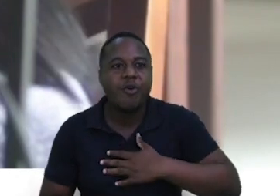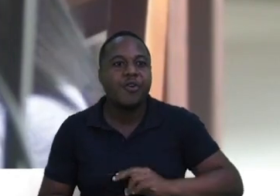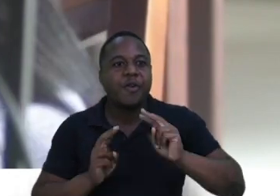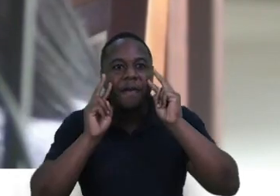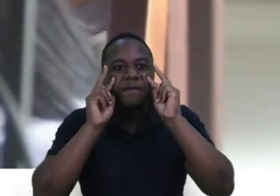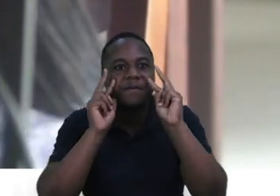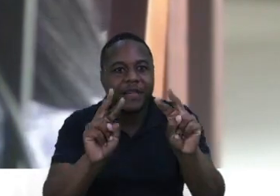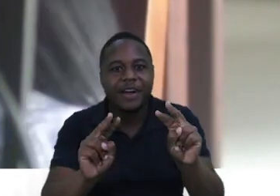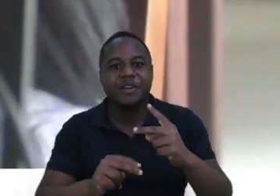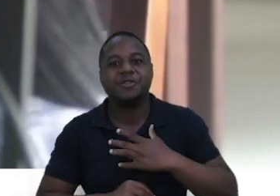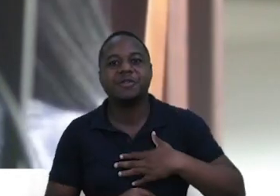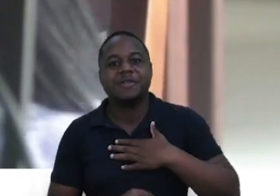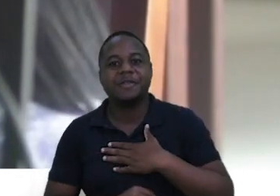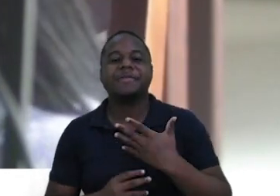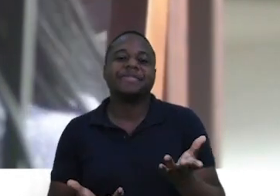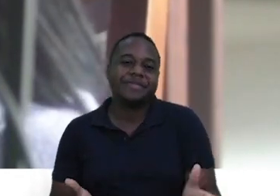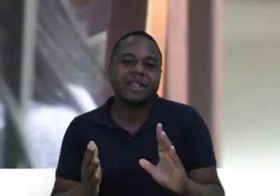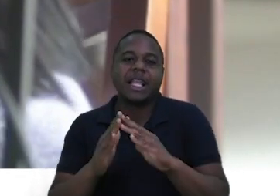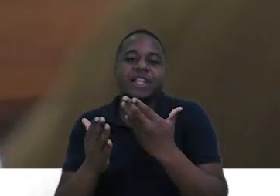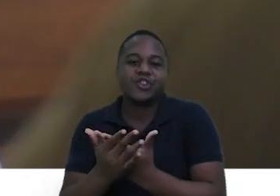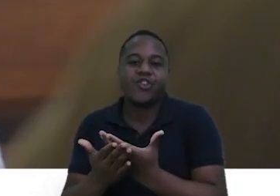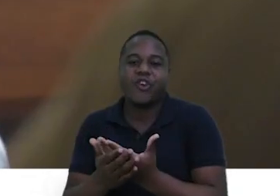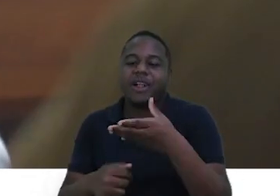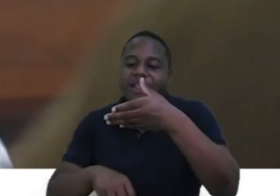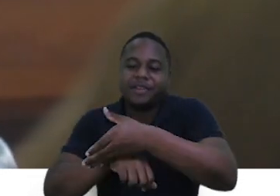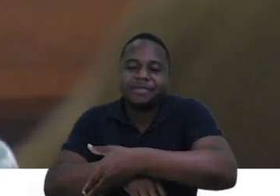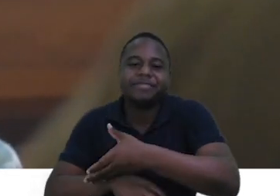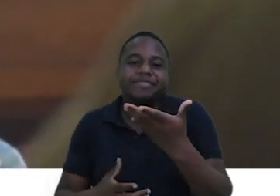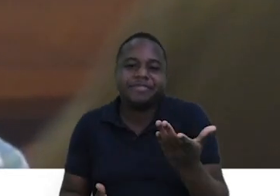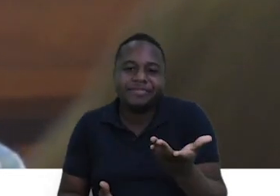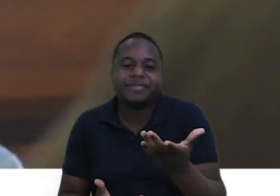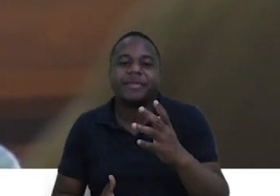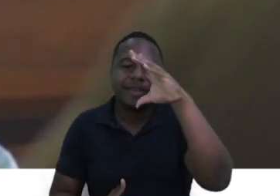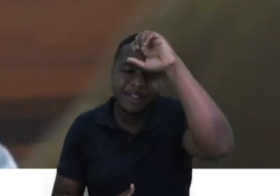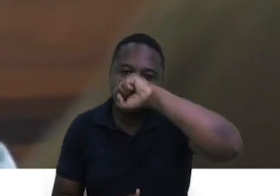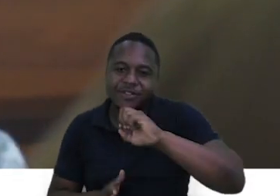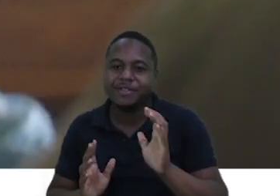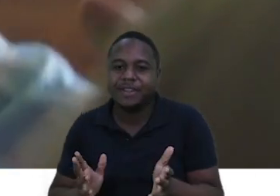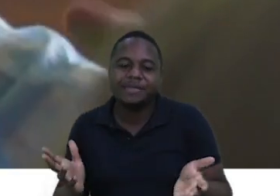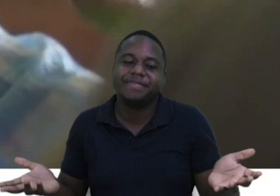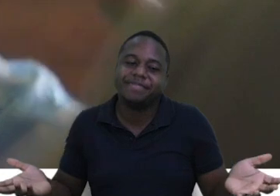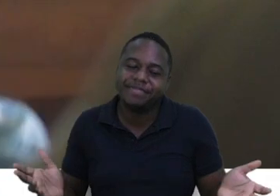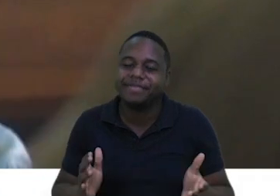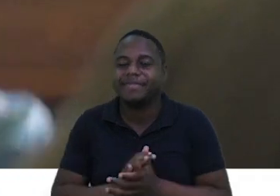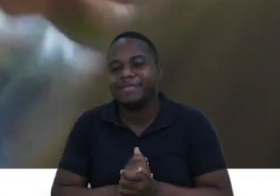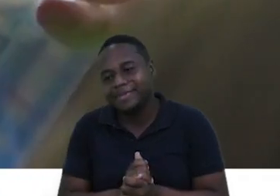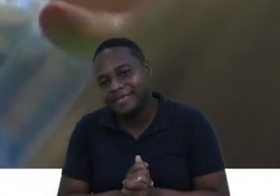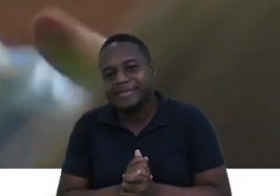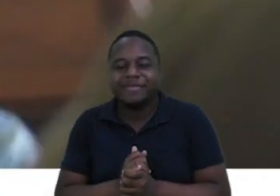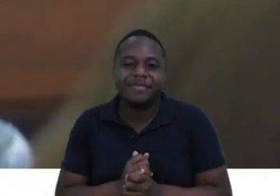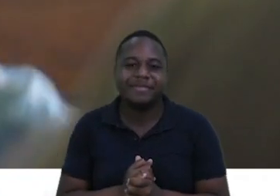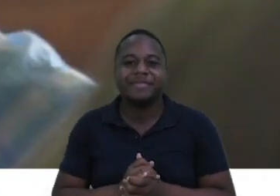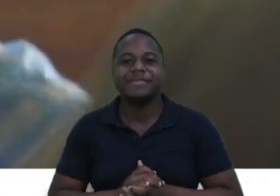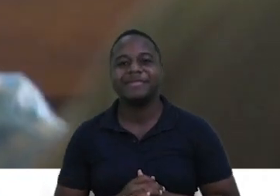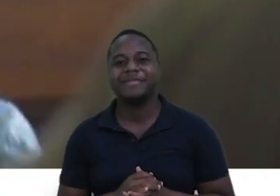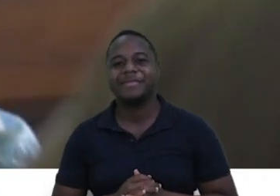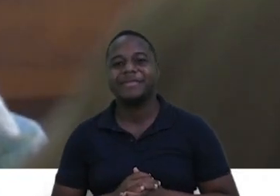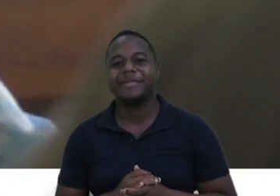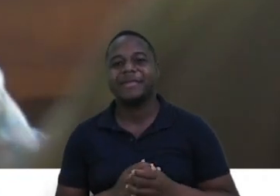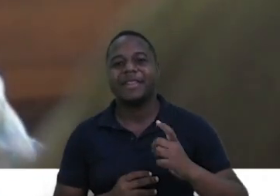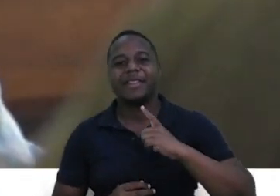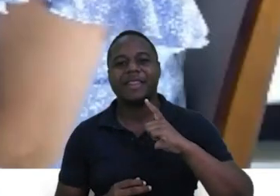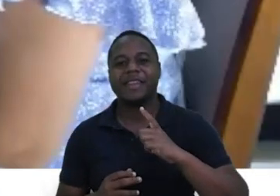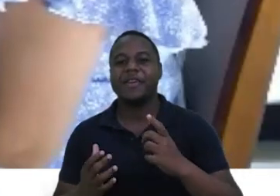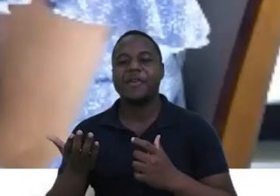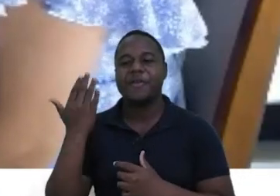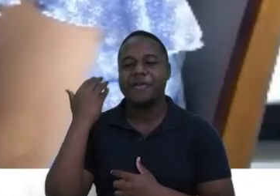sigo, né? Como eu falei, eu fui participante também. Mas querendo ou não, você tem um sangue nordestino. É, exatamente, né? Já vem das minhas avós. Pequenininha, então já tem um sangue